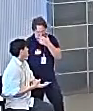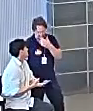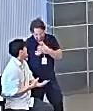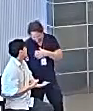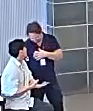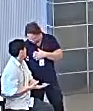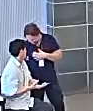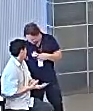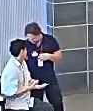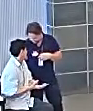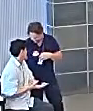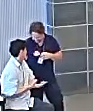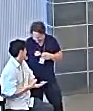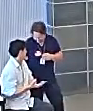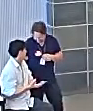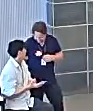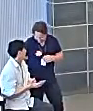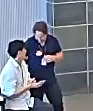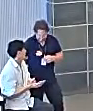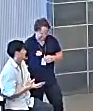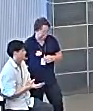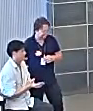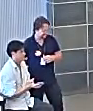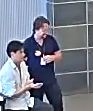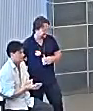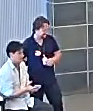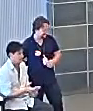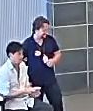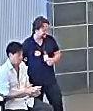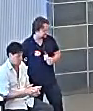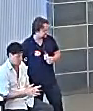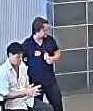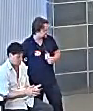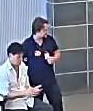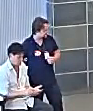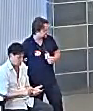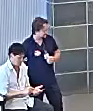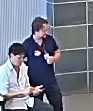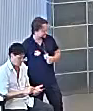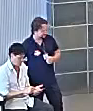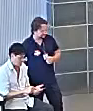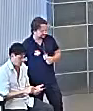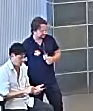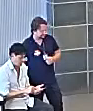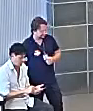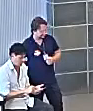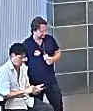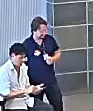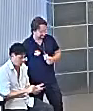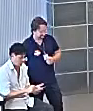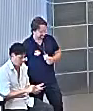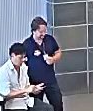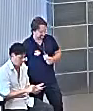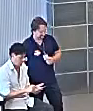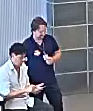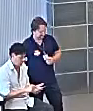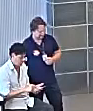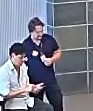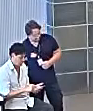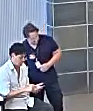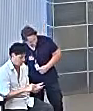Deputado um motorista de ônibus entrou um deficiente mas eu não tenho condições Cadê o nosso